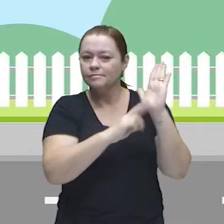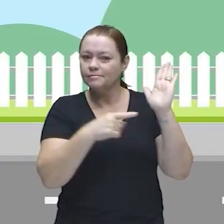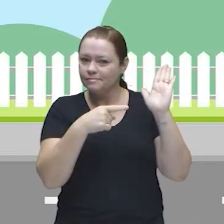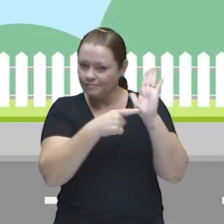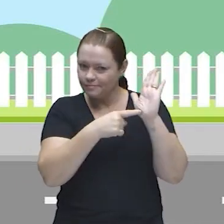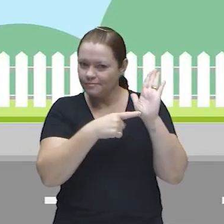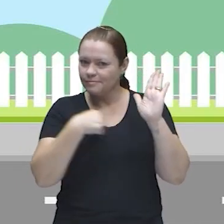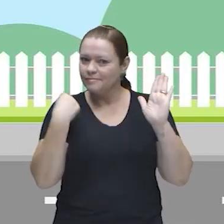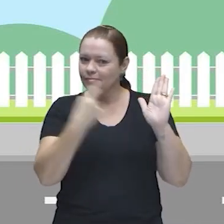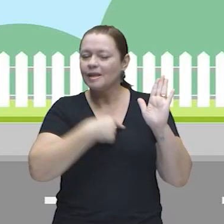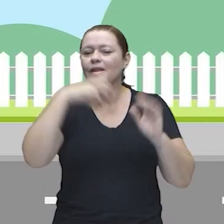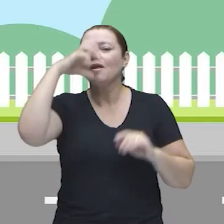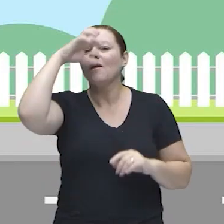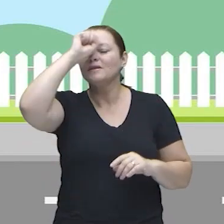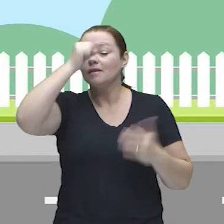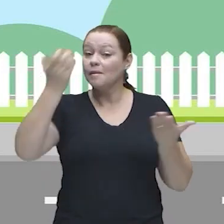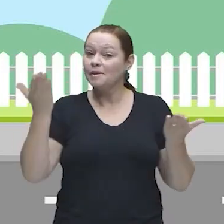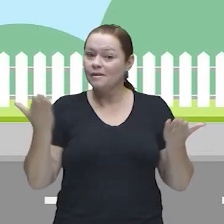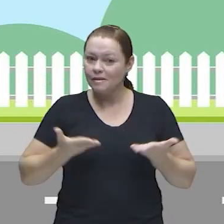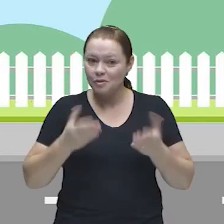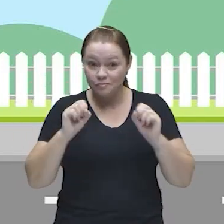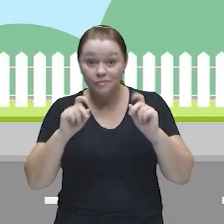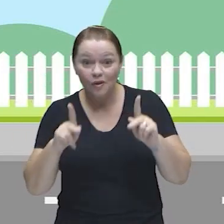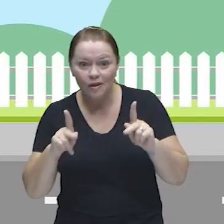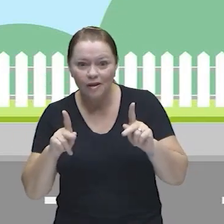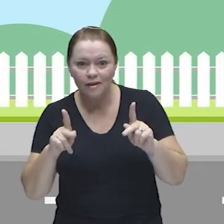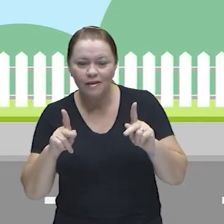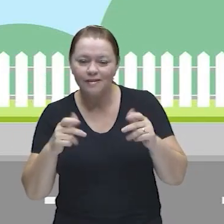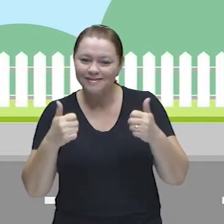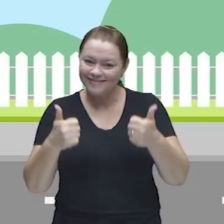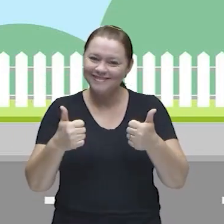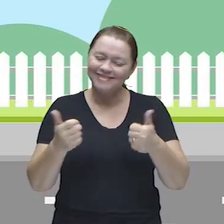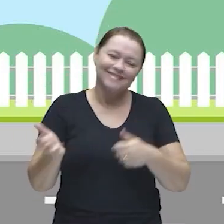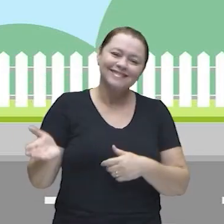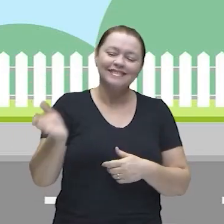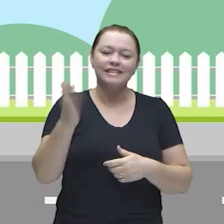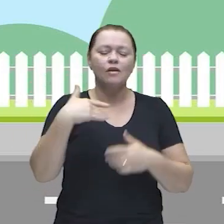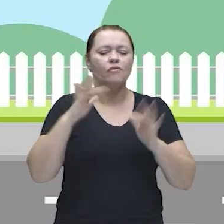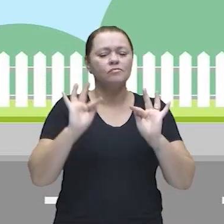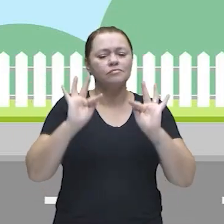nós aprendemos hoje. Tá certo? Então vamos aí às nossas